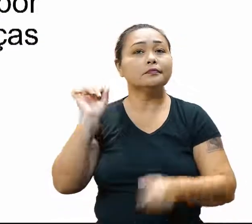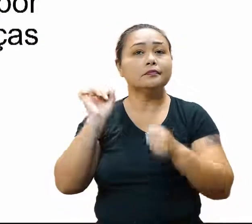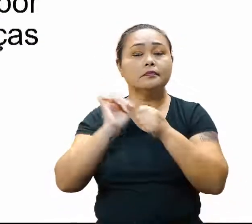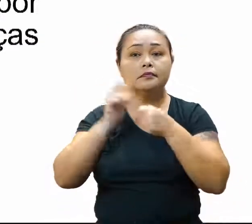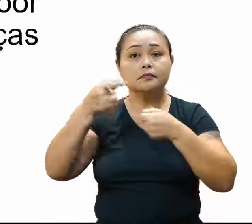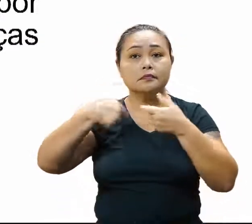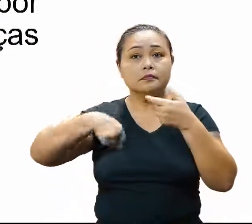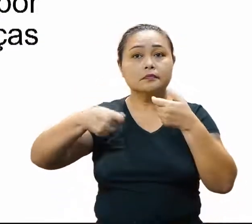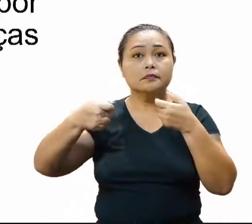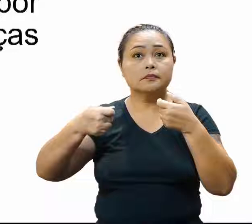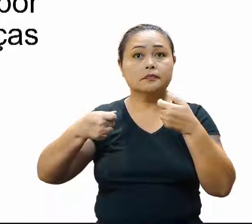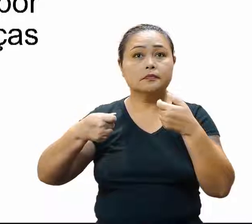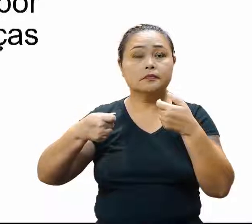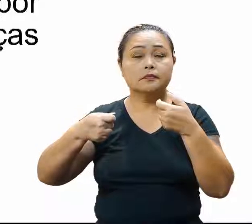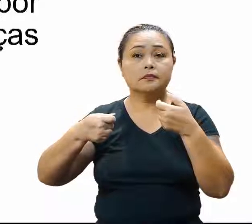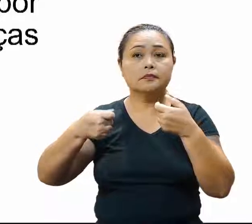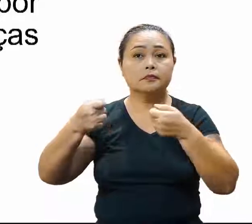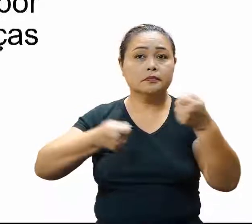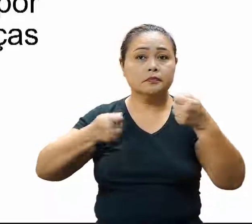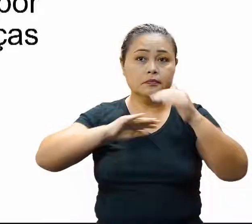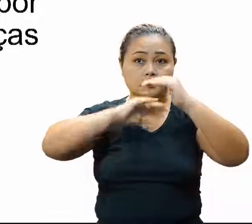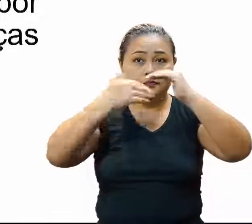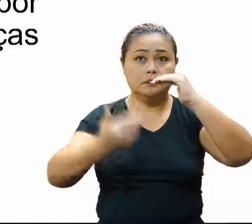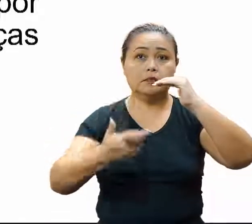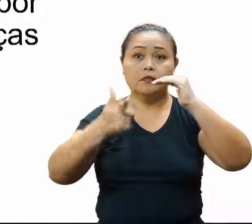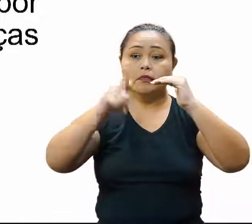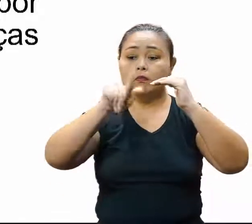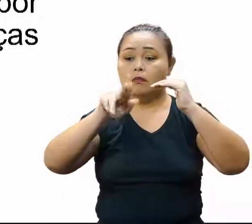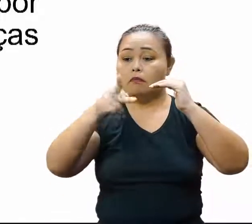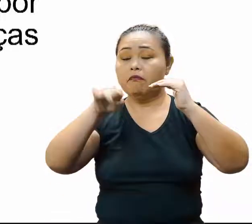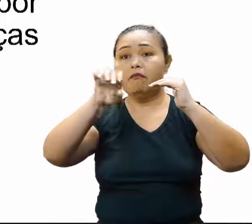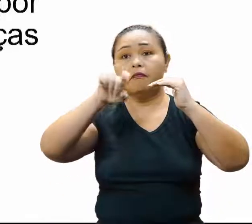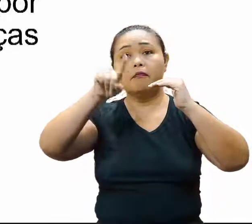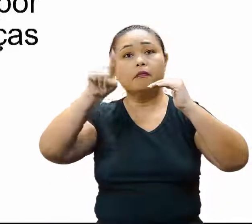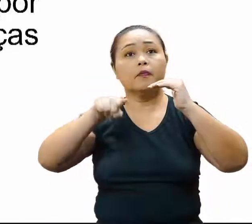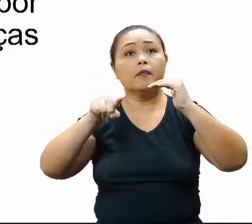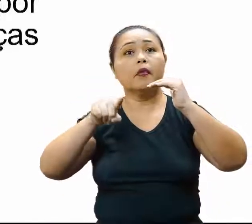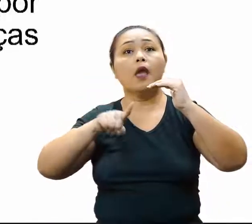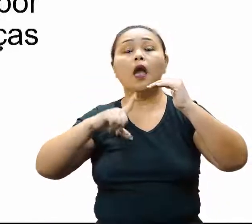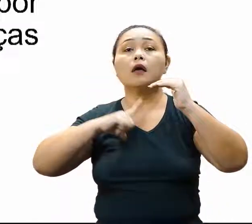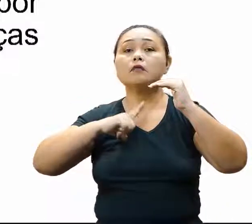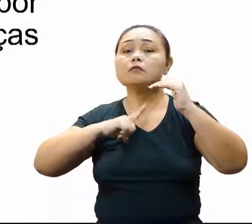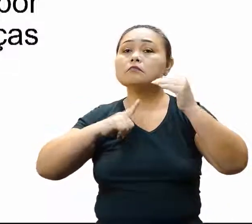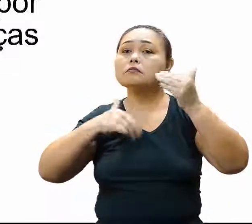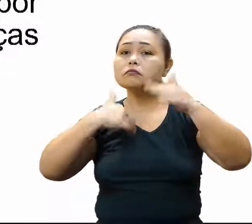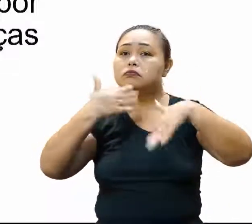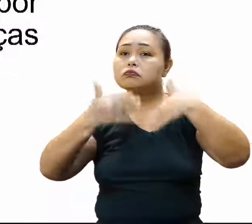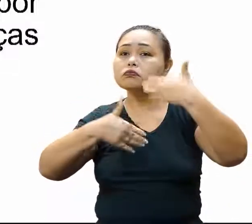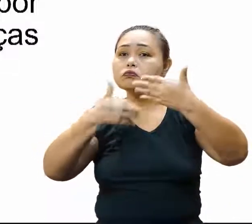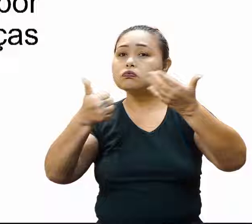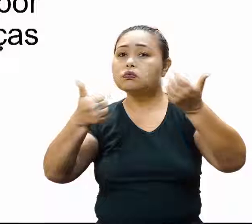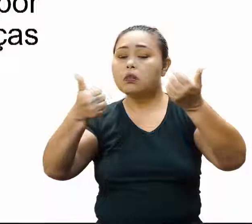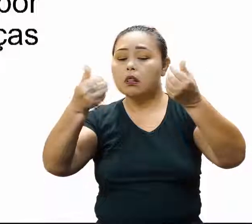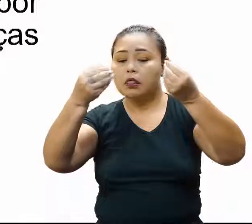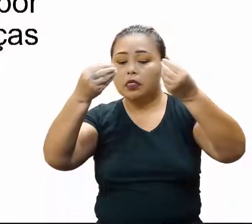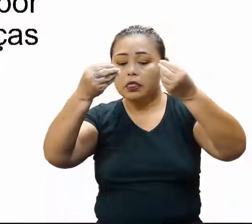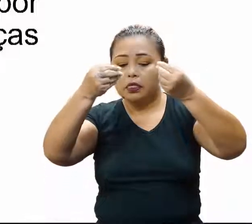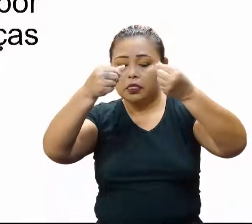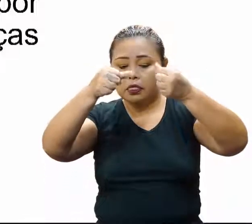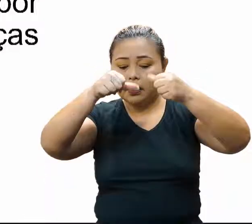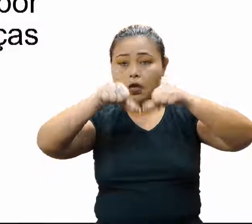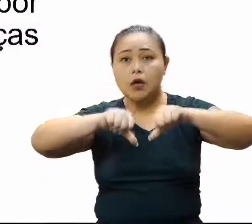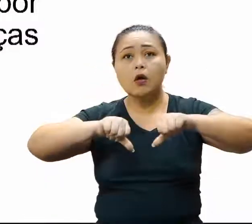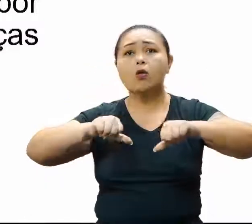ouro, a produção das minas do Guaporé, passa a entrar em decadência nos últimos 30